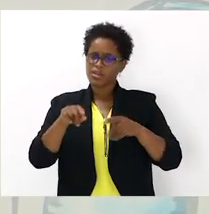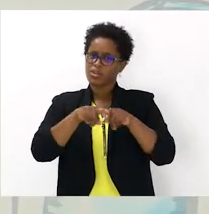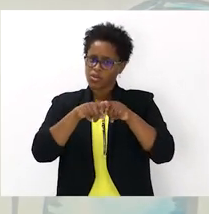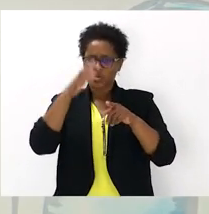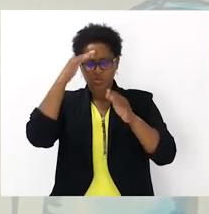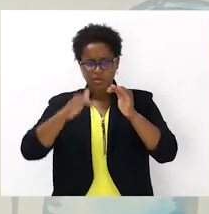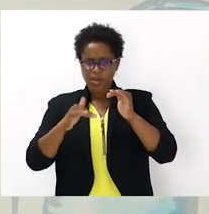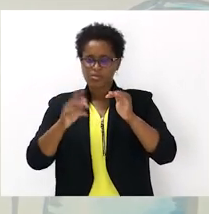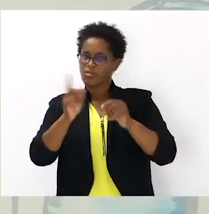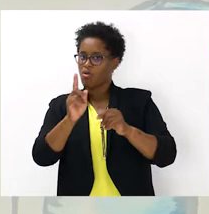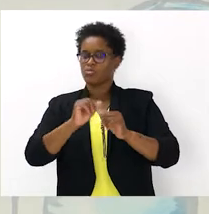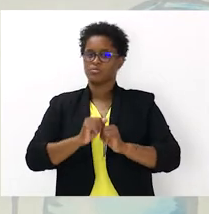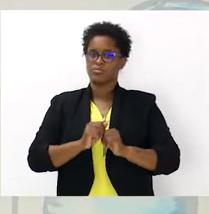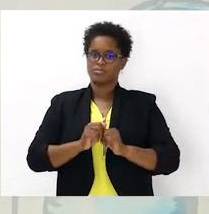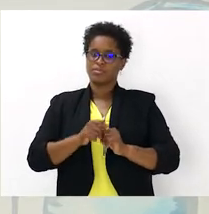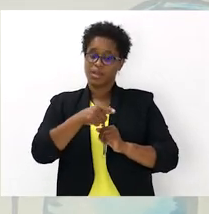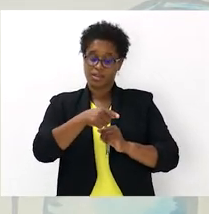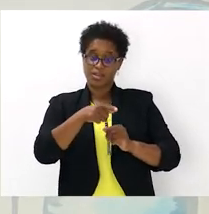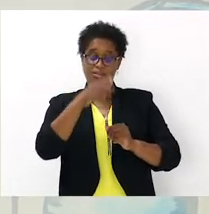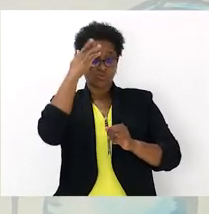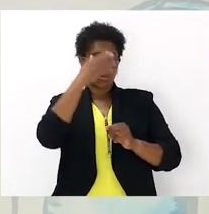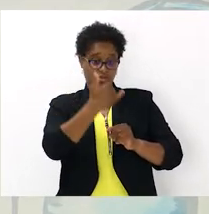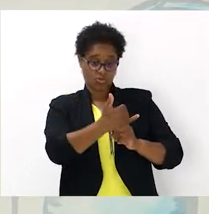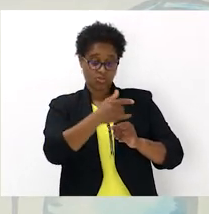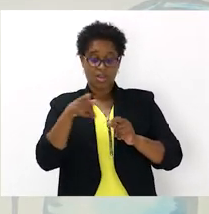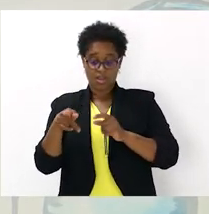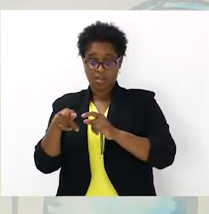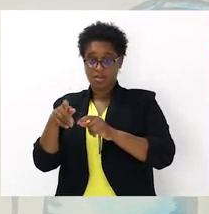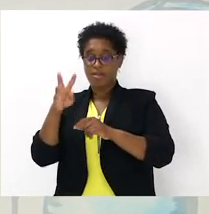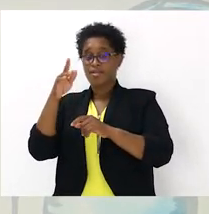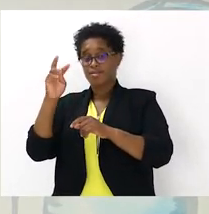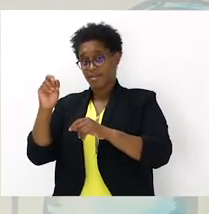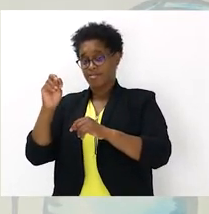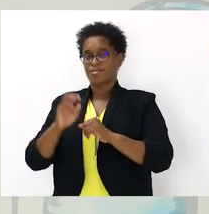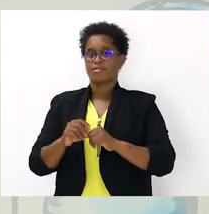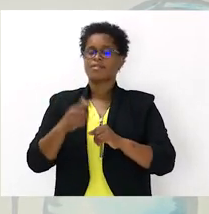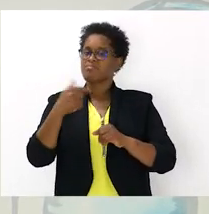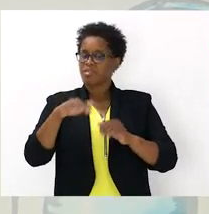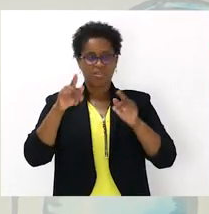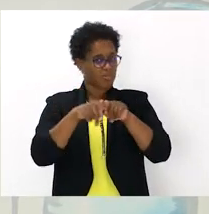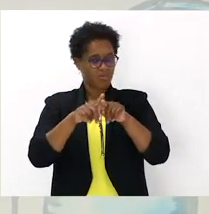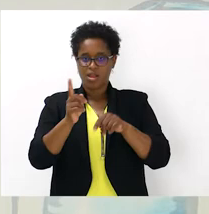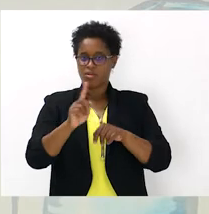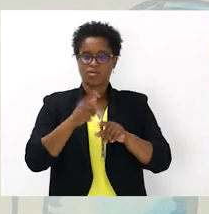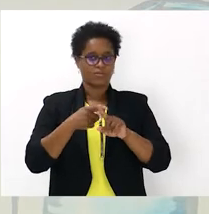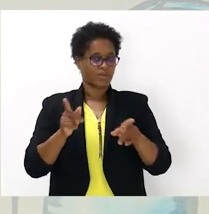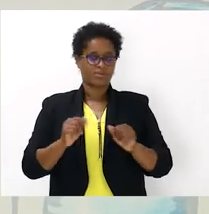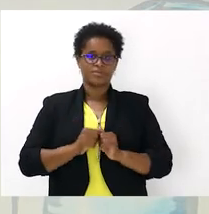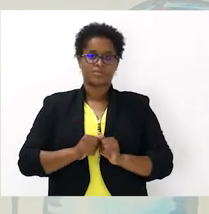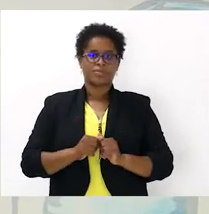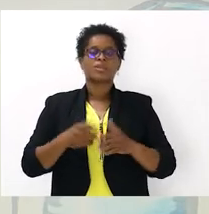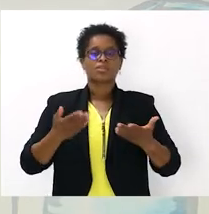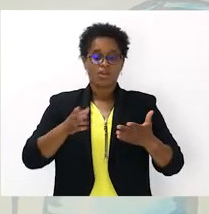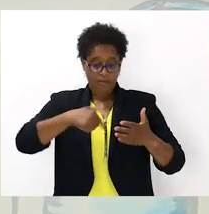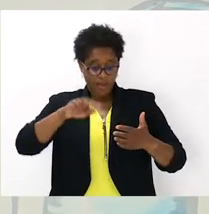base? Não. Aqui a base é 2, aqui base 3. Então não tem a mesma base.